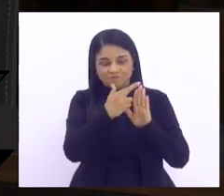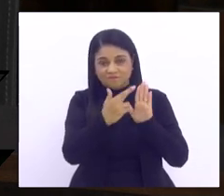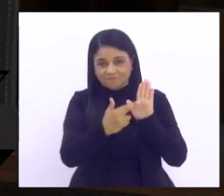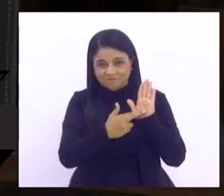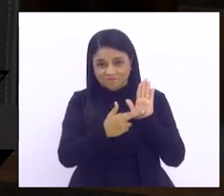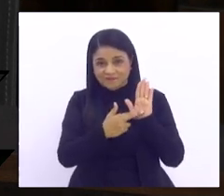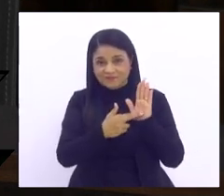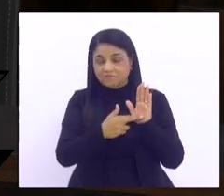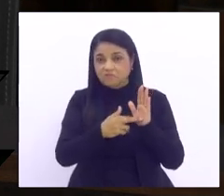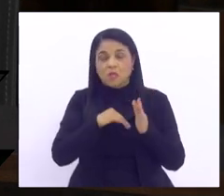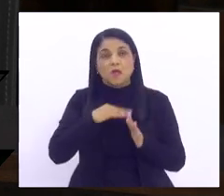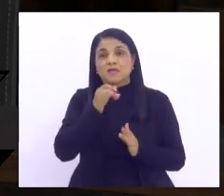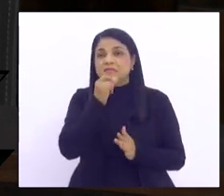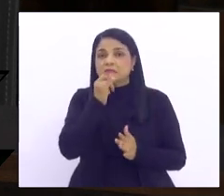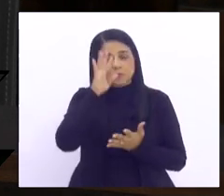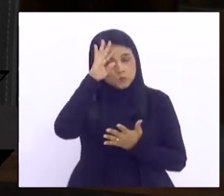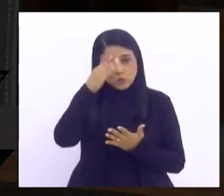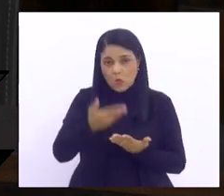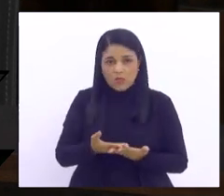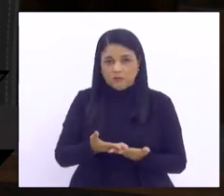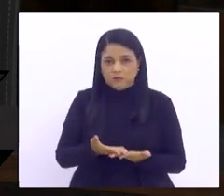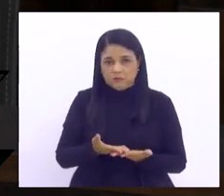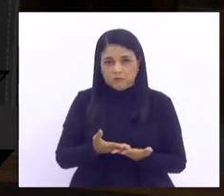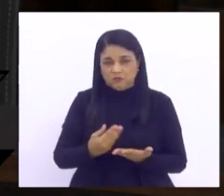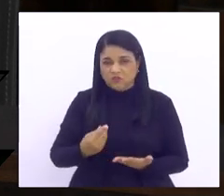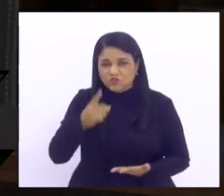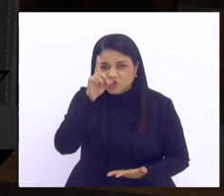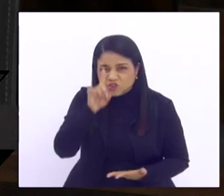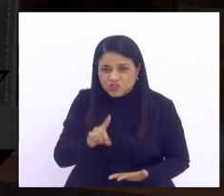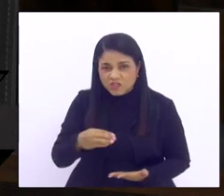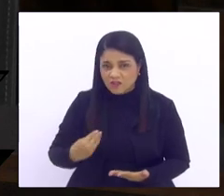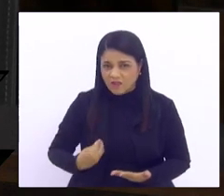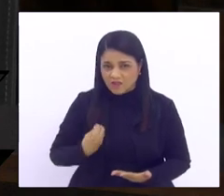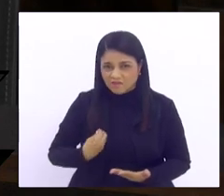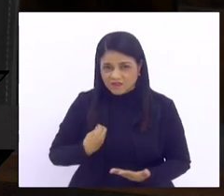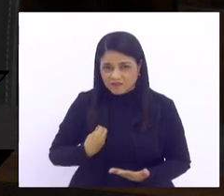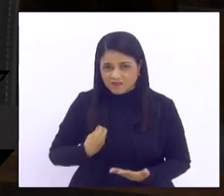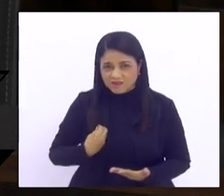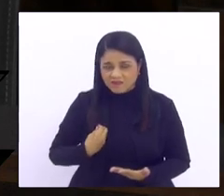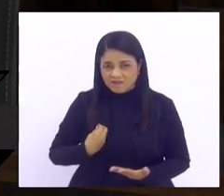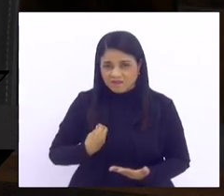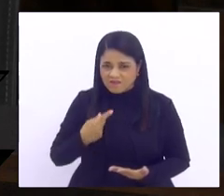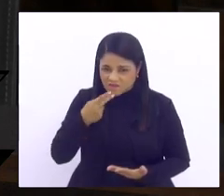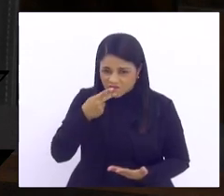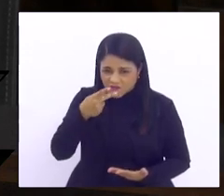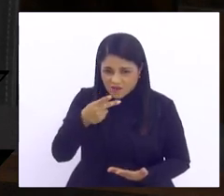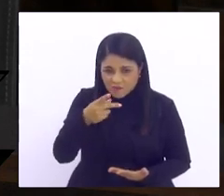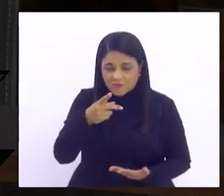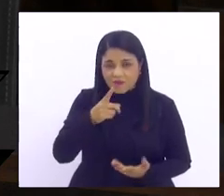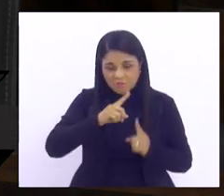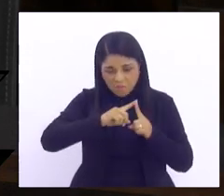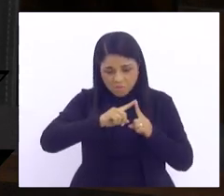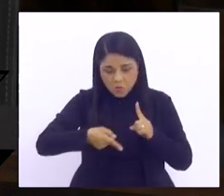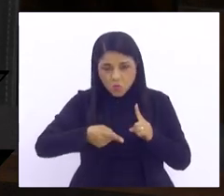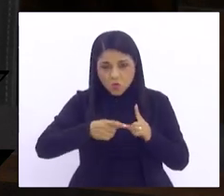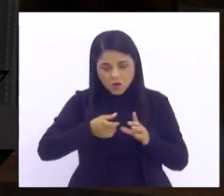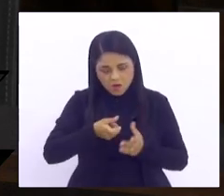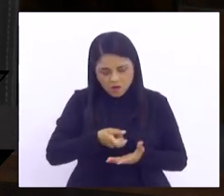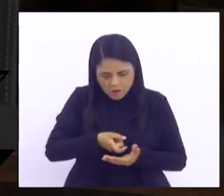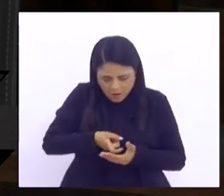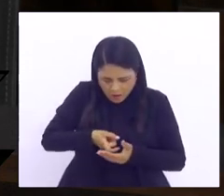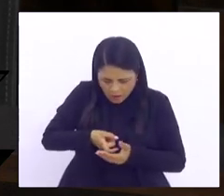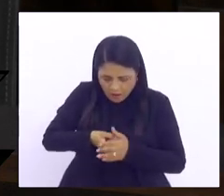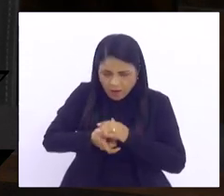inacreditável que o direito à vida seja invocado para negar o direito à vida do nascituro, aquele